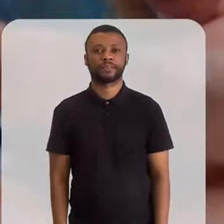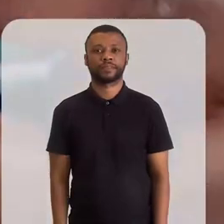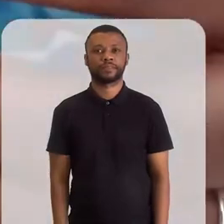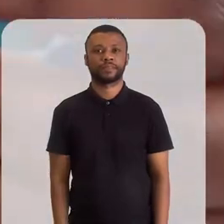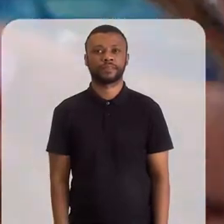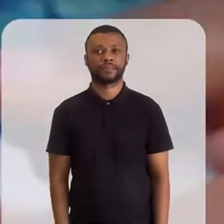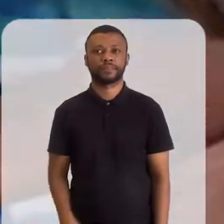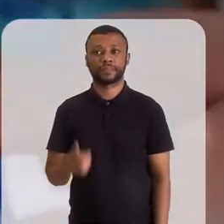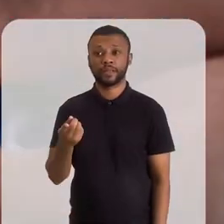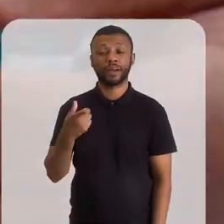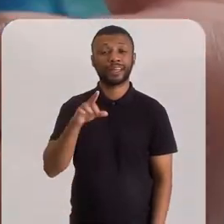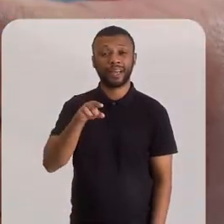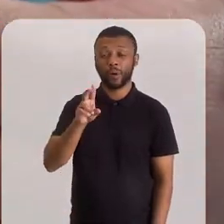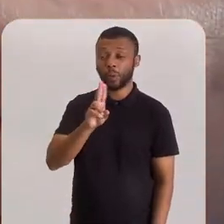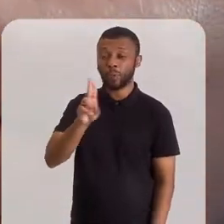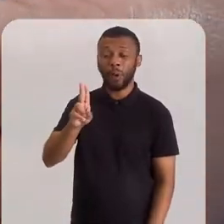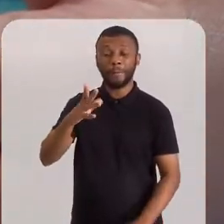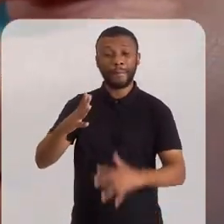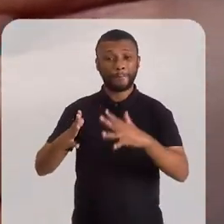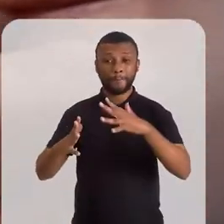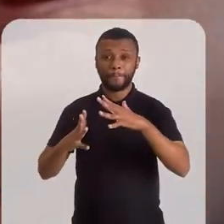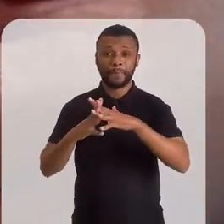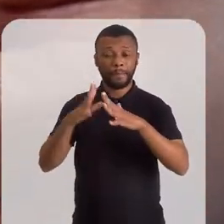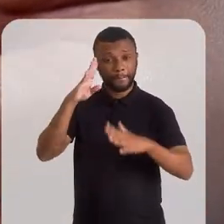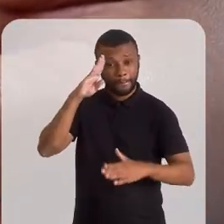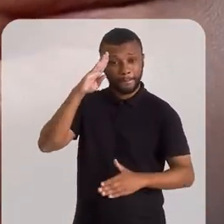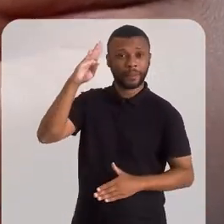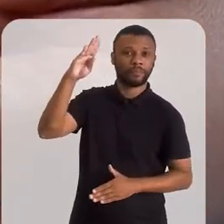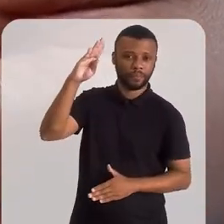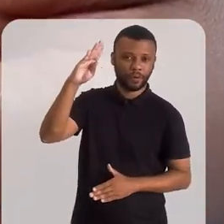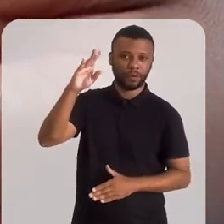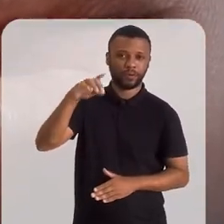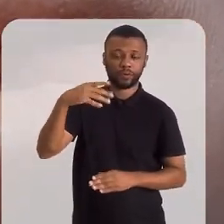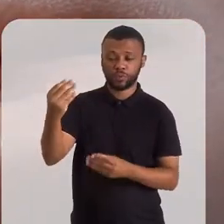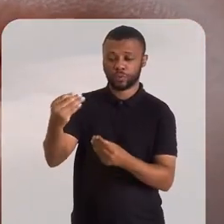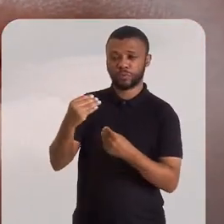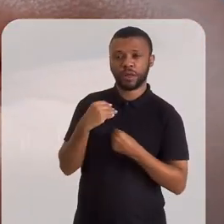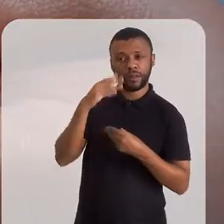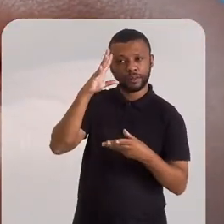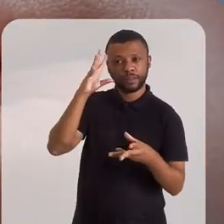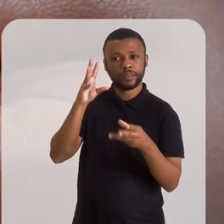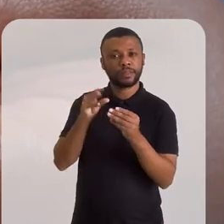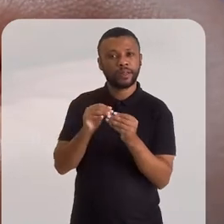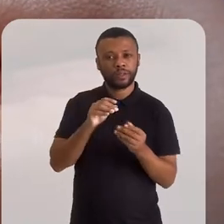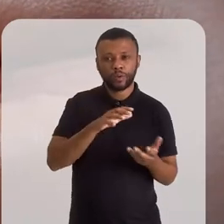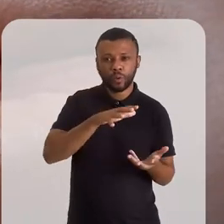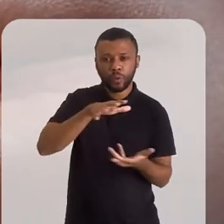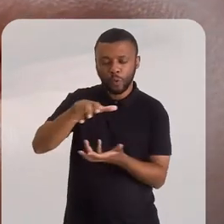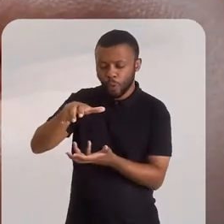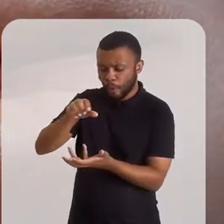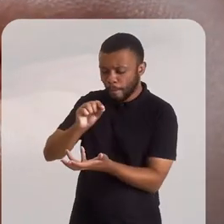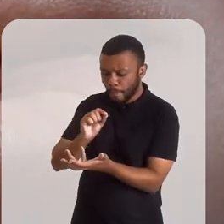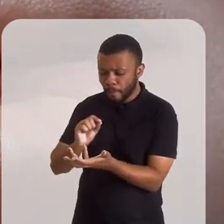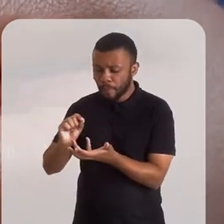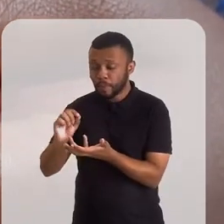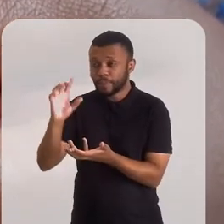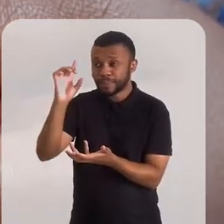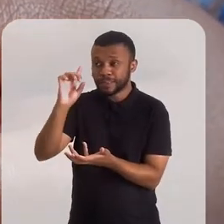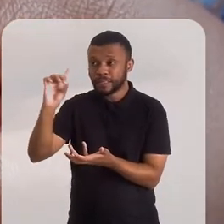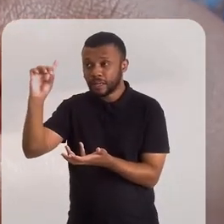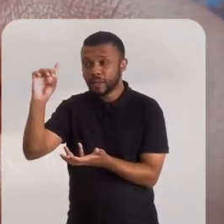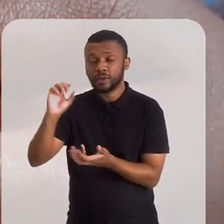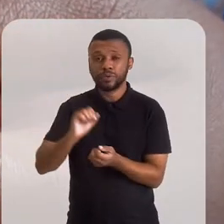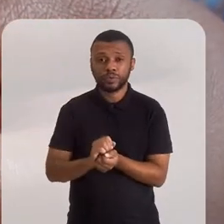esse símbolo aqui, que é o máximo nome. E ele, o máximo nome, ele traz um pouquinho para a gente o entendimento dos